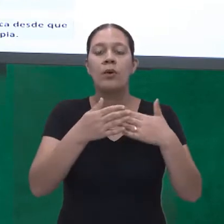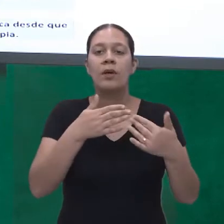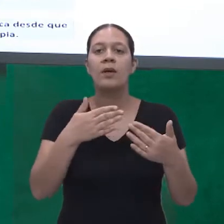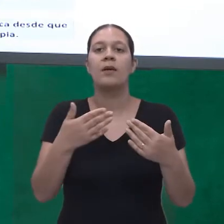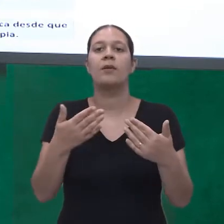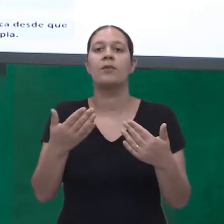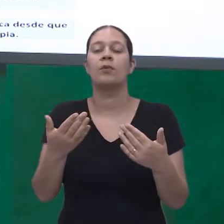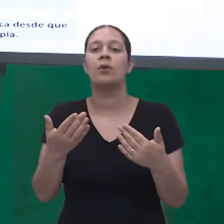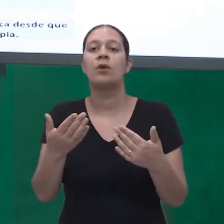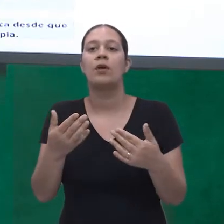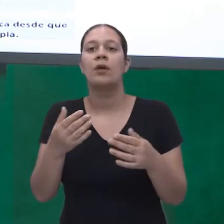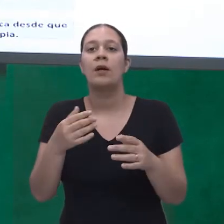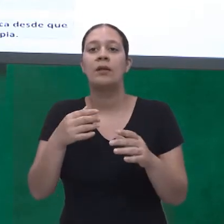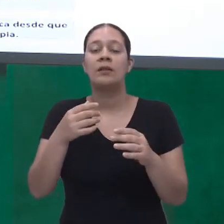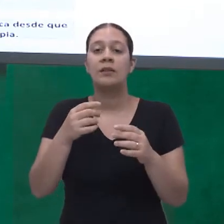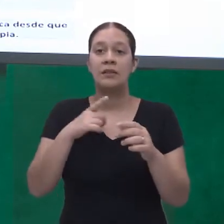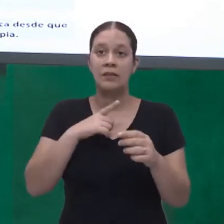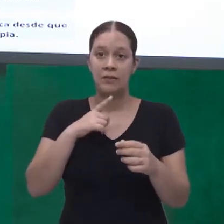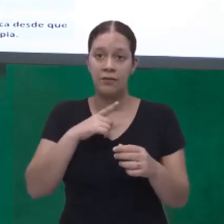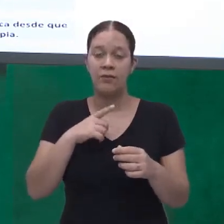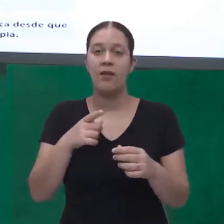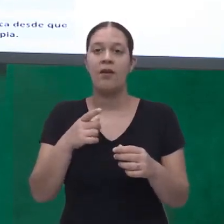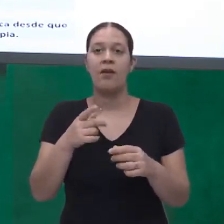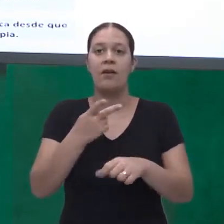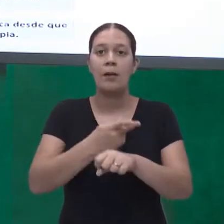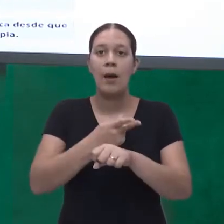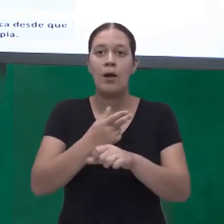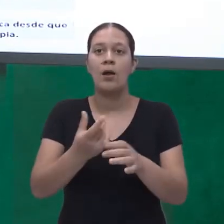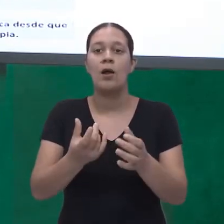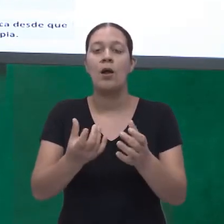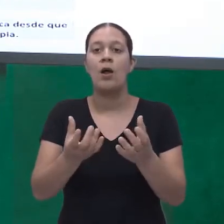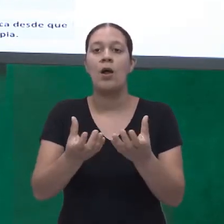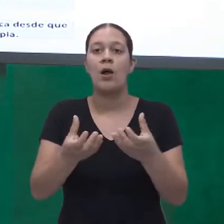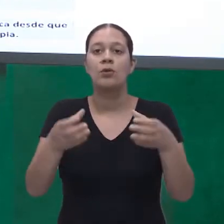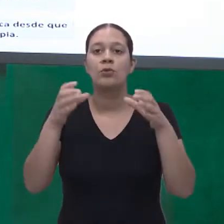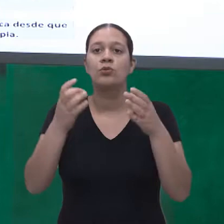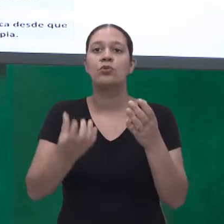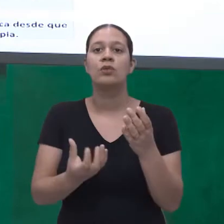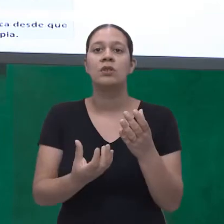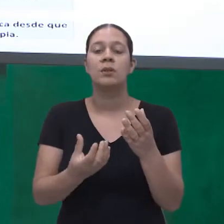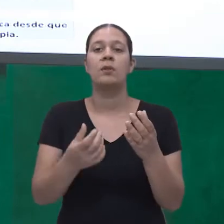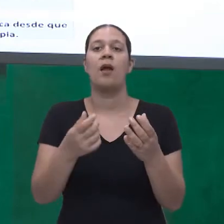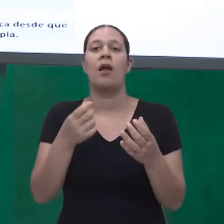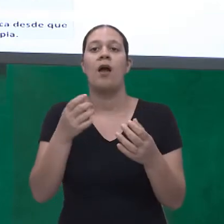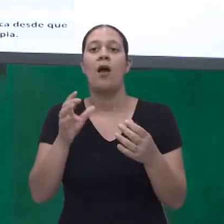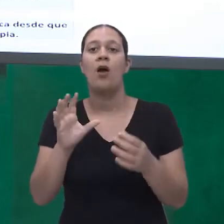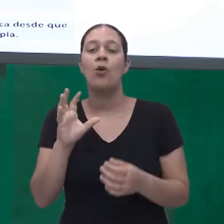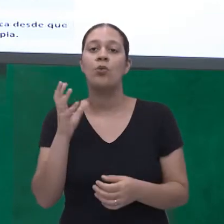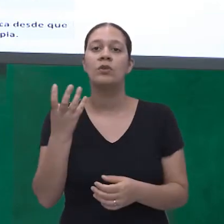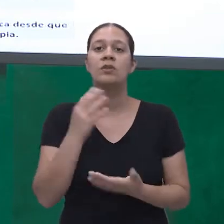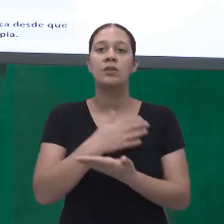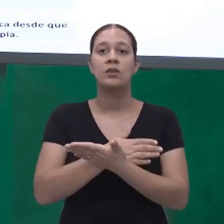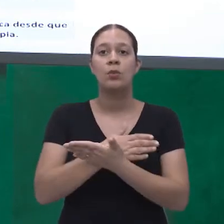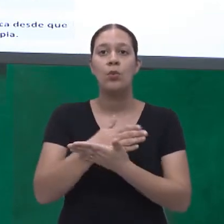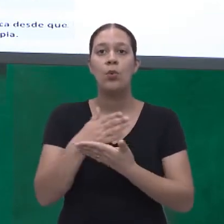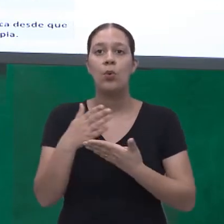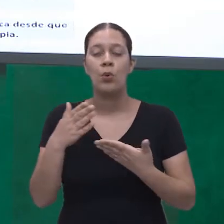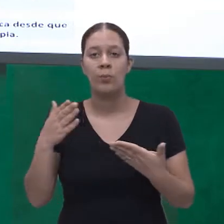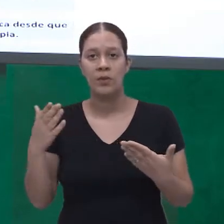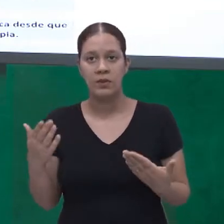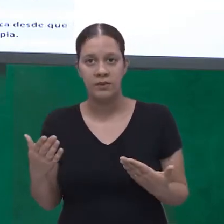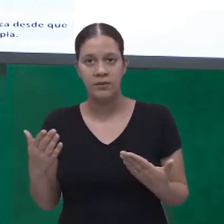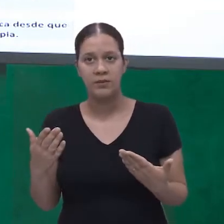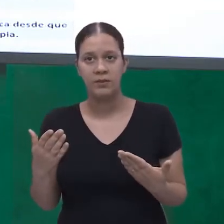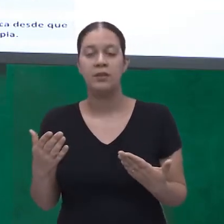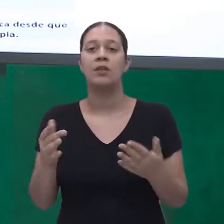grandeza termoquímica depende apenas dos estados iniciais e dos